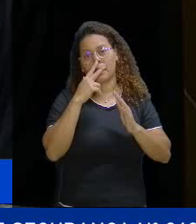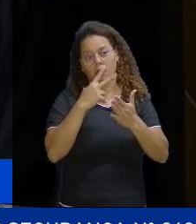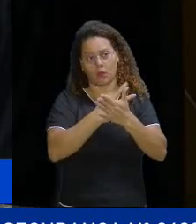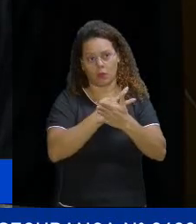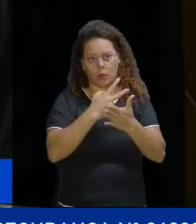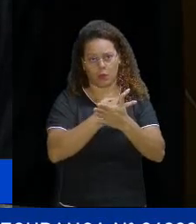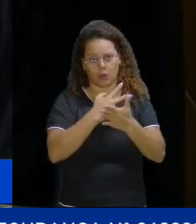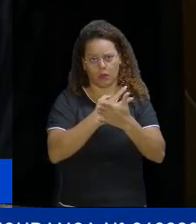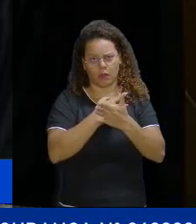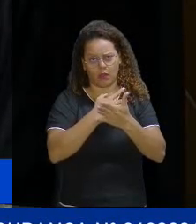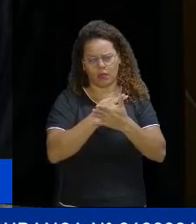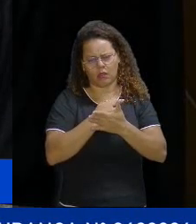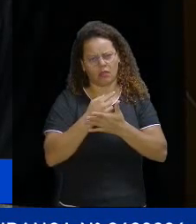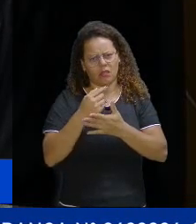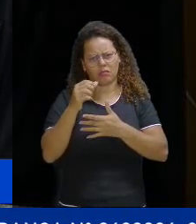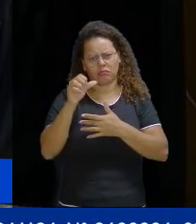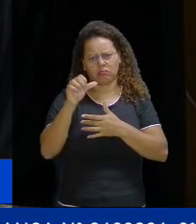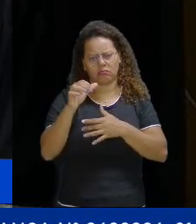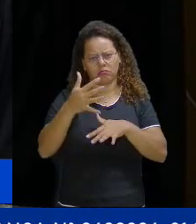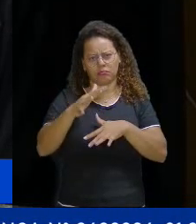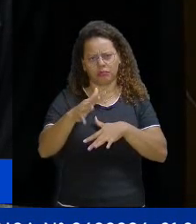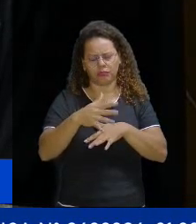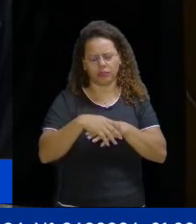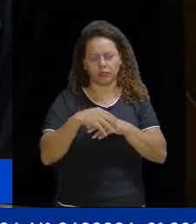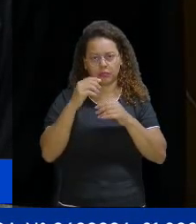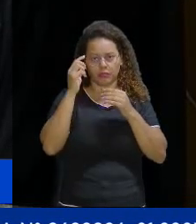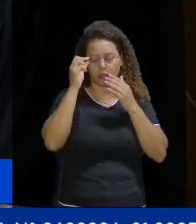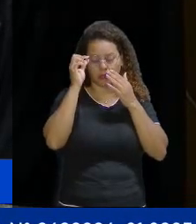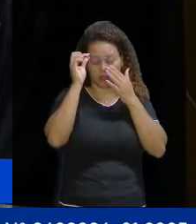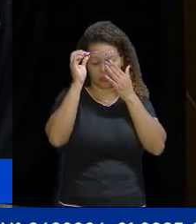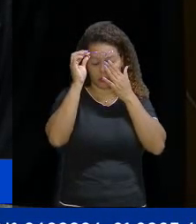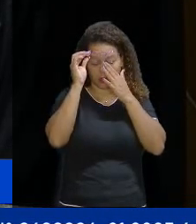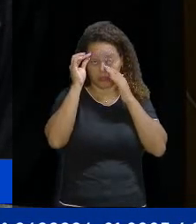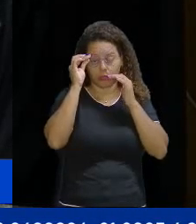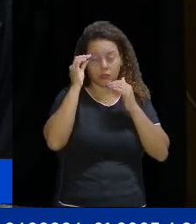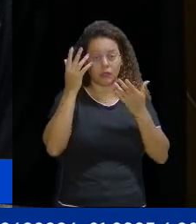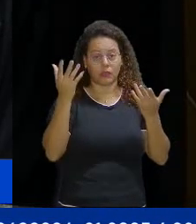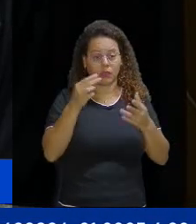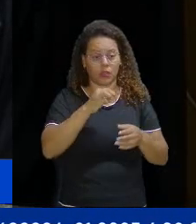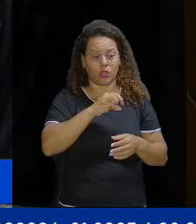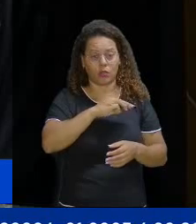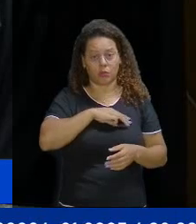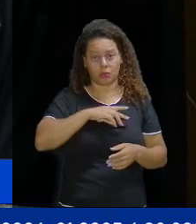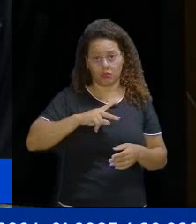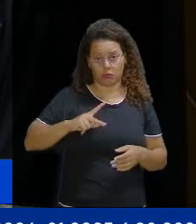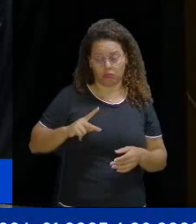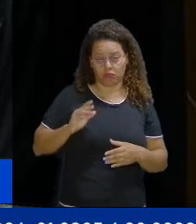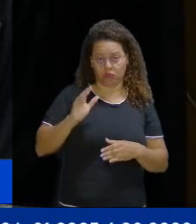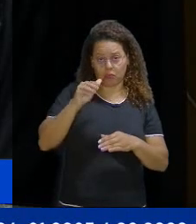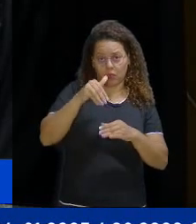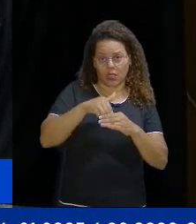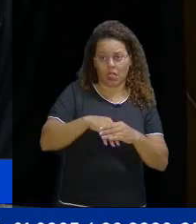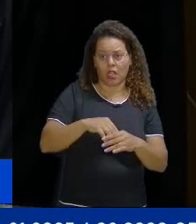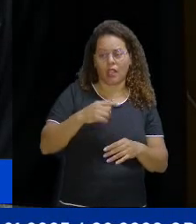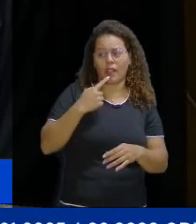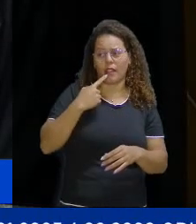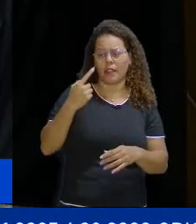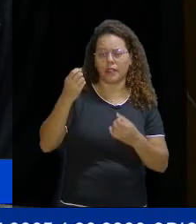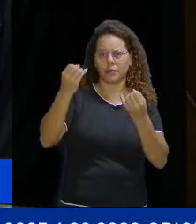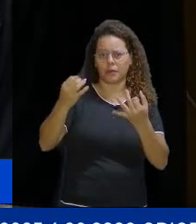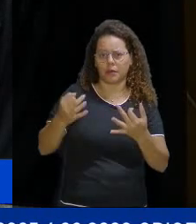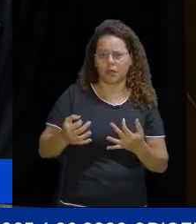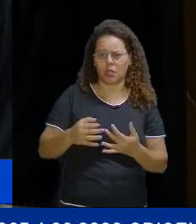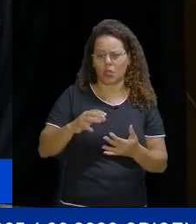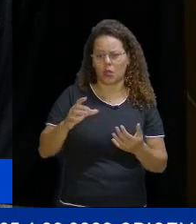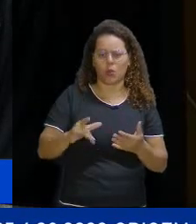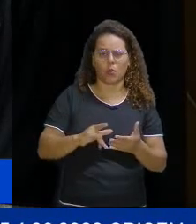adequado para aquele momento processual. Passando agora à manifestação do Ministério Público Eleitoral, Afirmou que o mandado de segurança